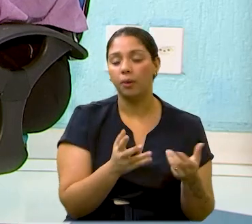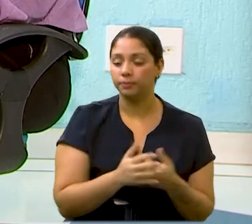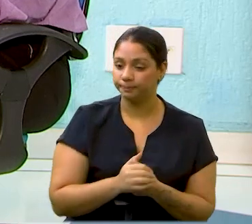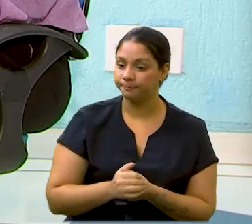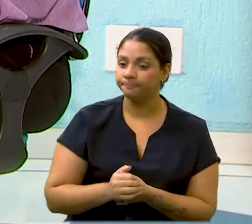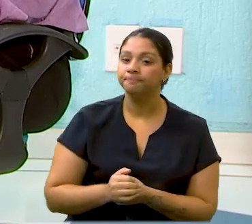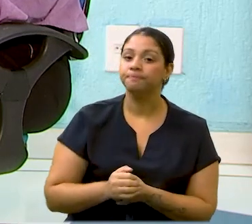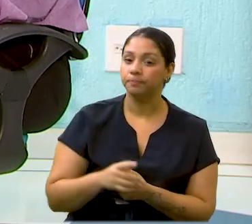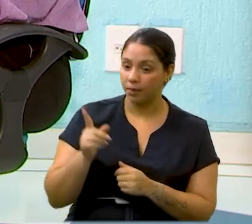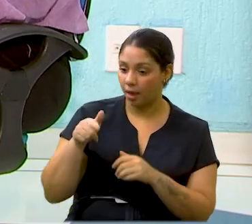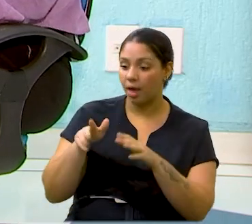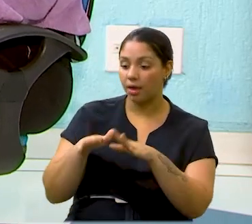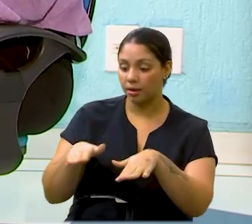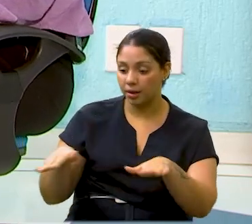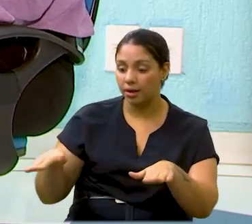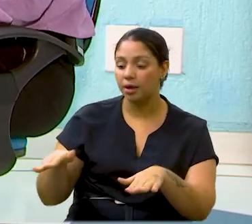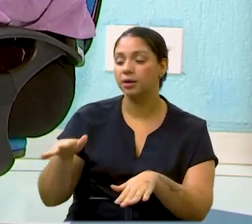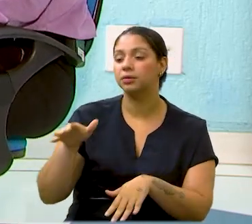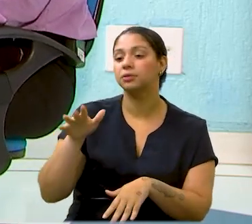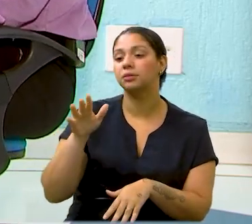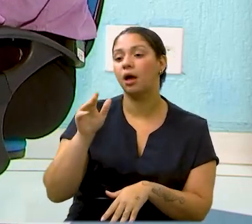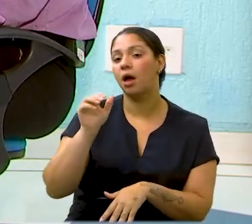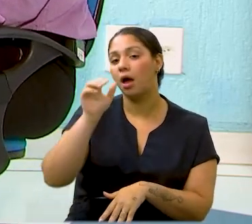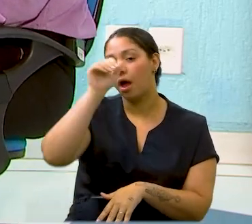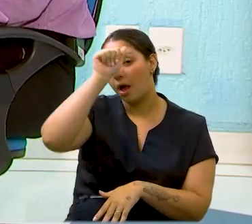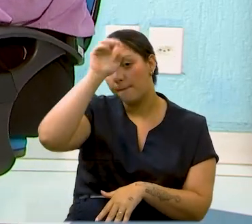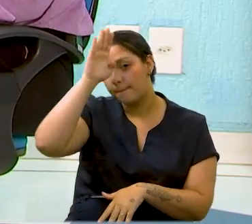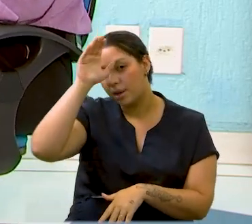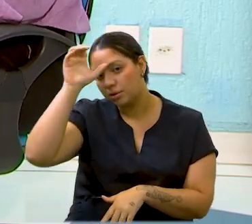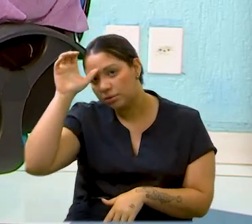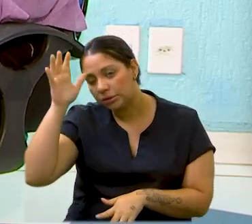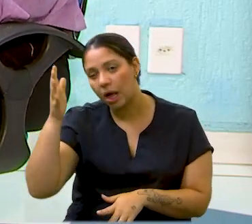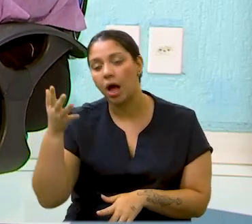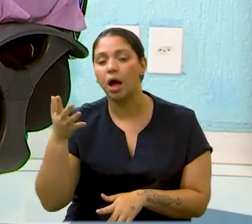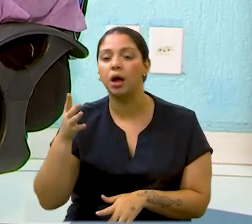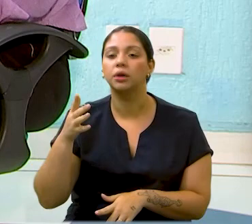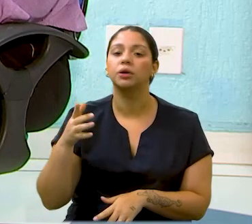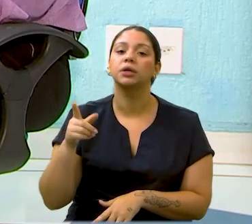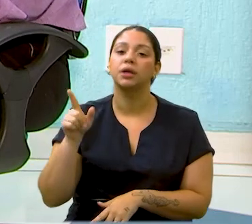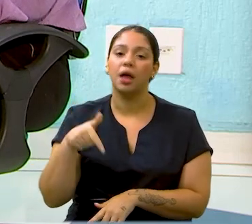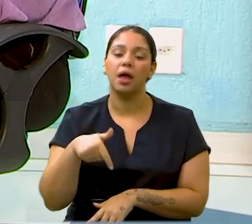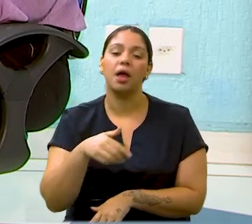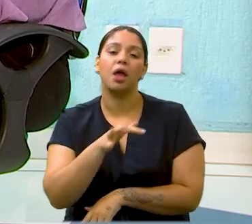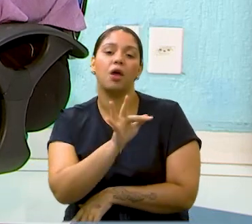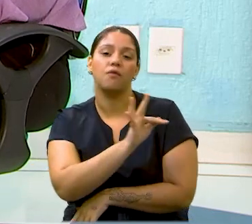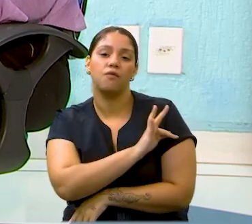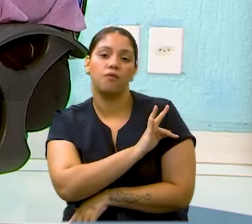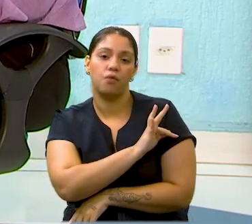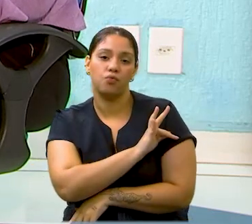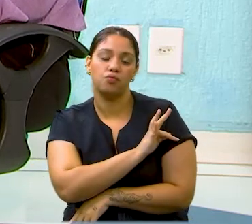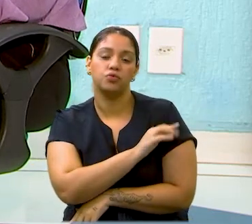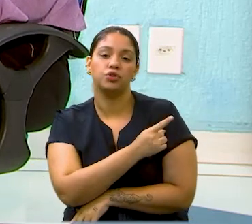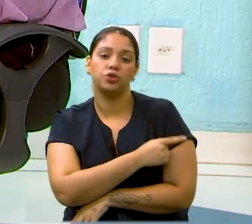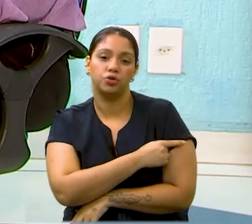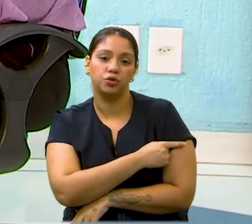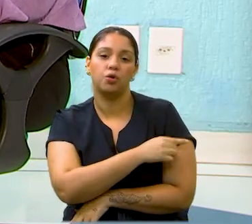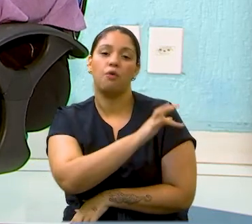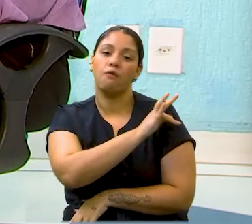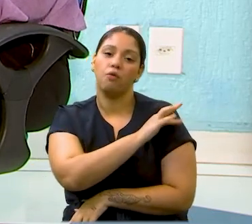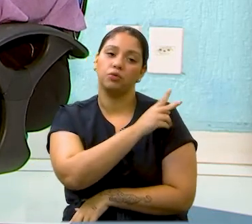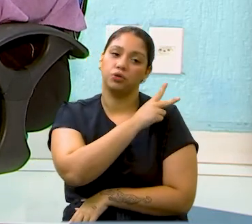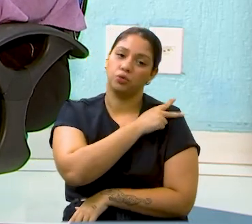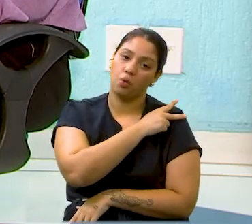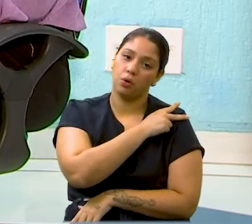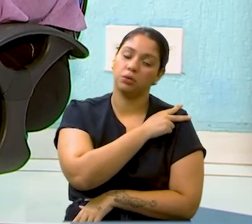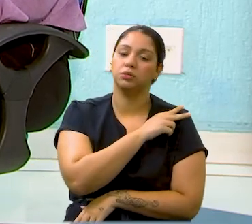São crianças alfabetizandos e alunos do Fundamental 1 e Fundamental 2, né, que seria do prezinho